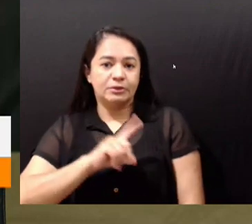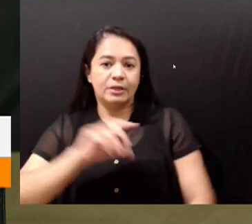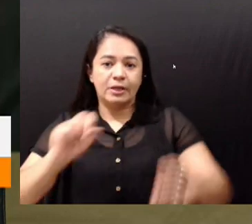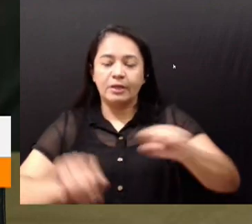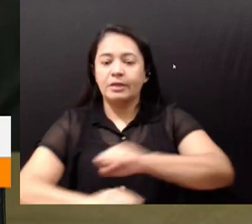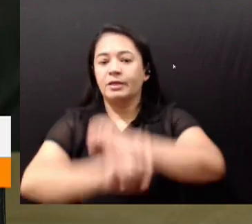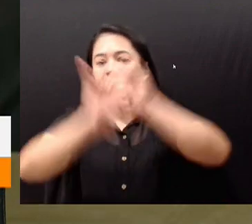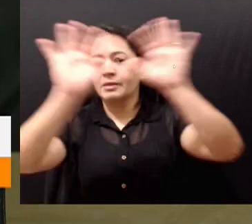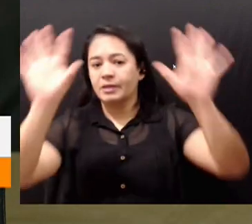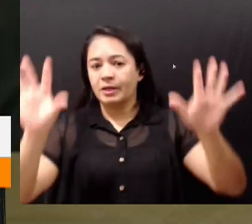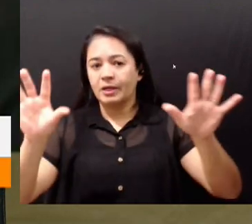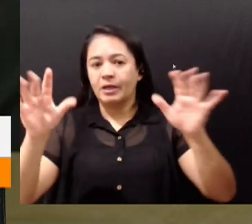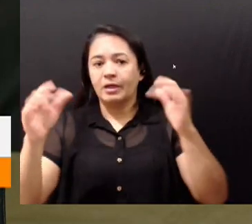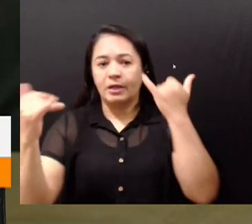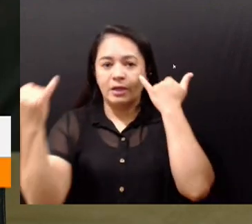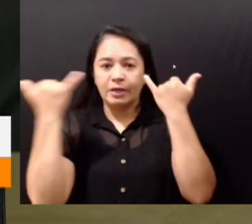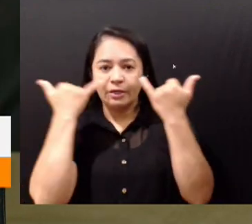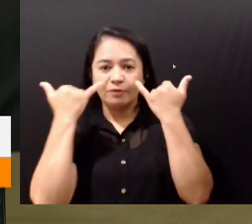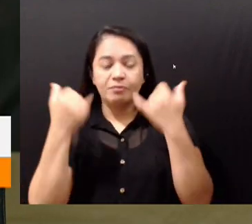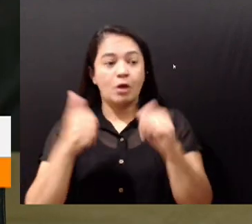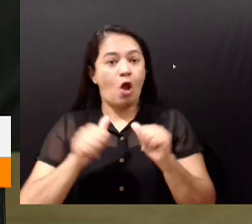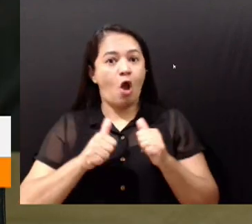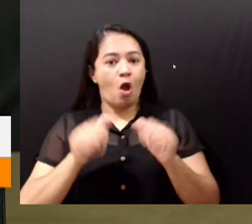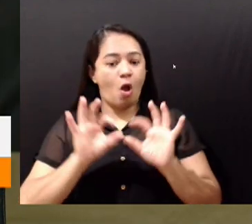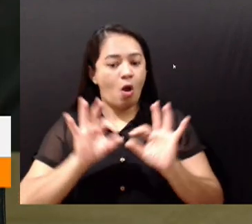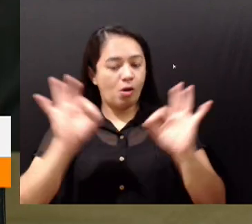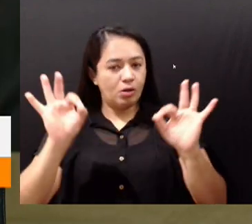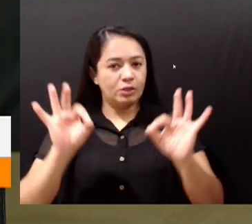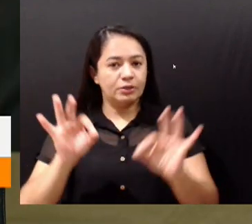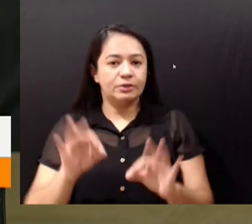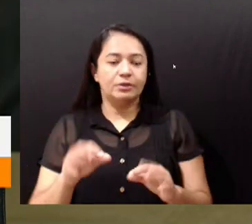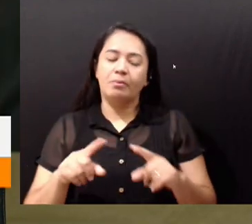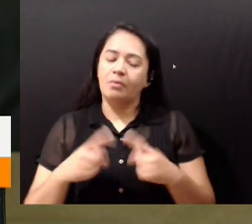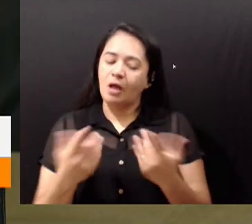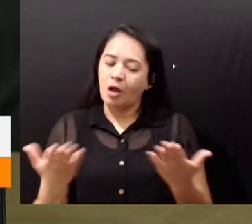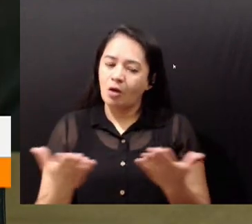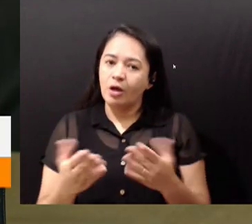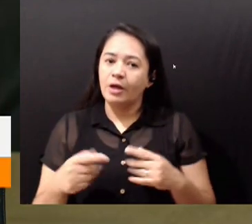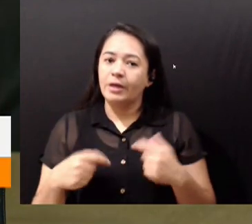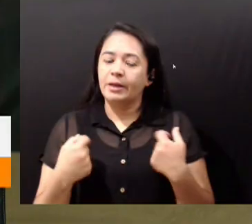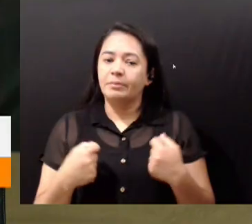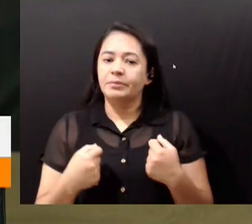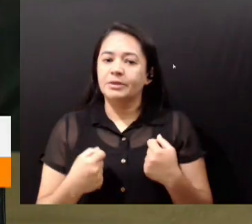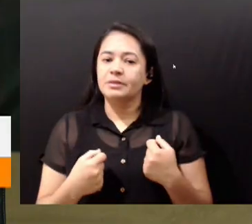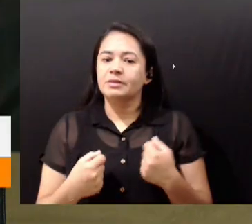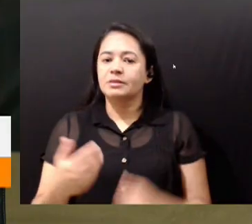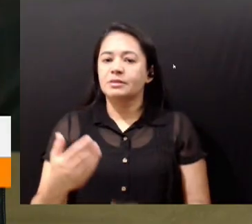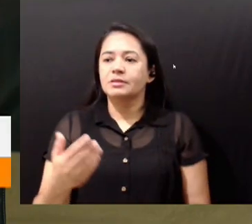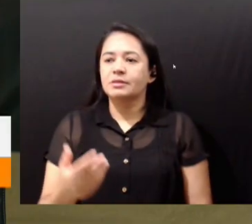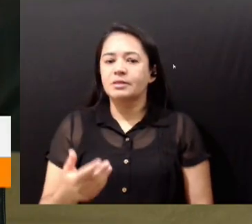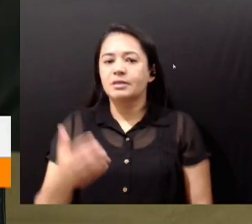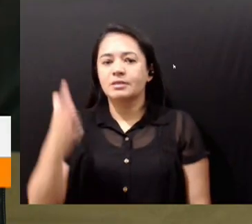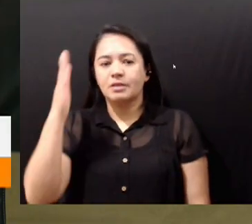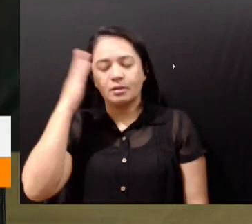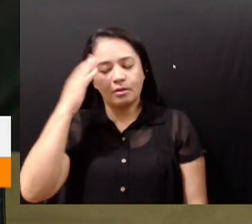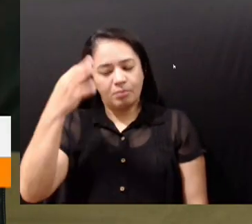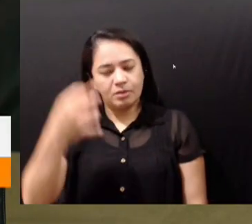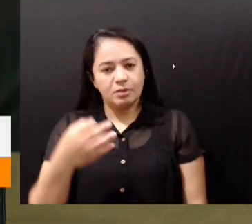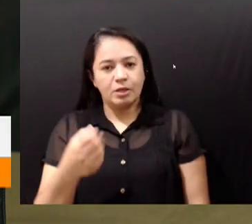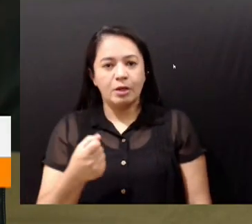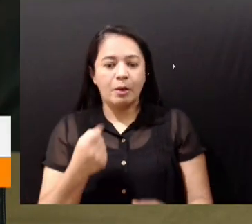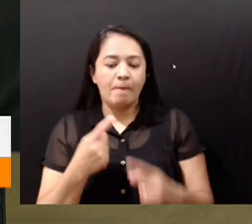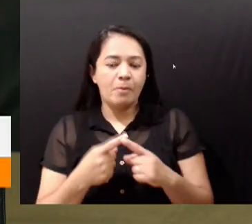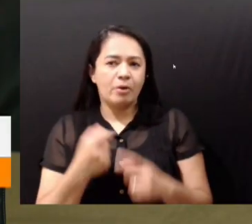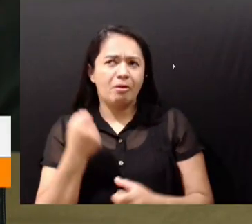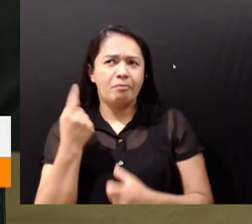informações, ok, muito bom. Agora, a gente precisa filtrar porque tem muitas informações que não tem